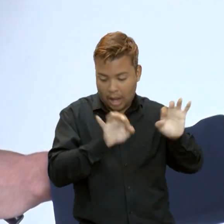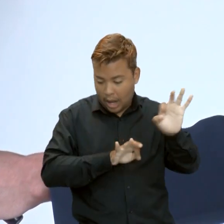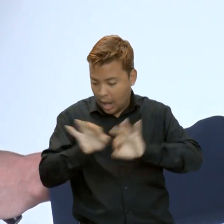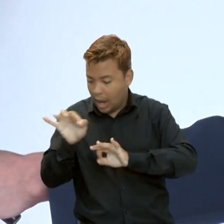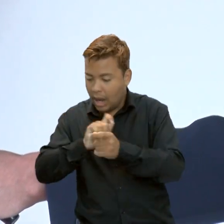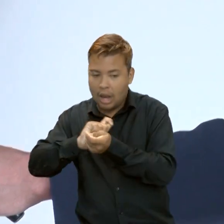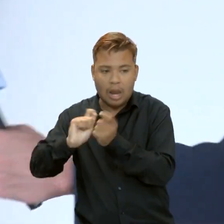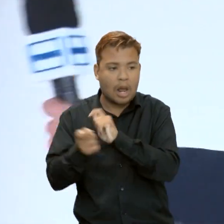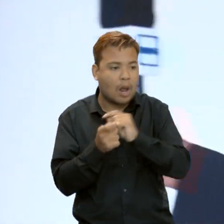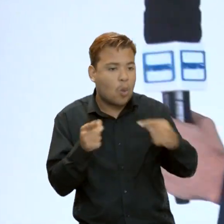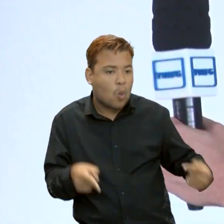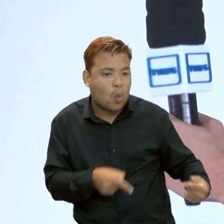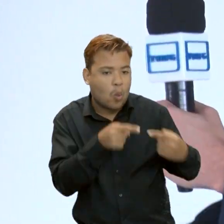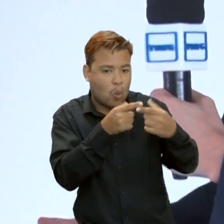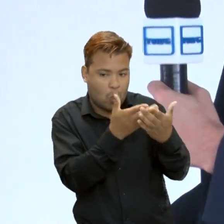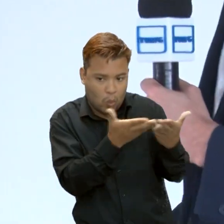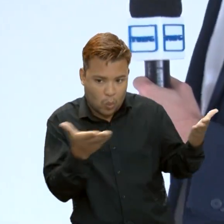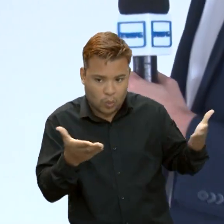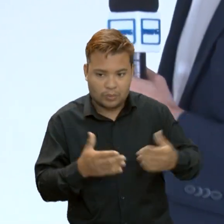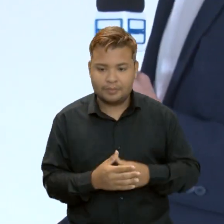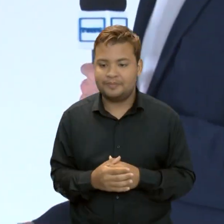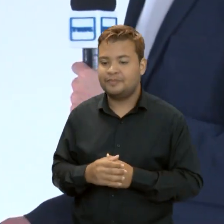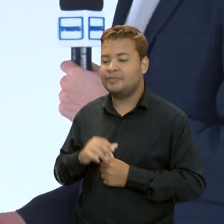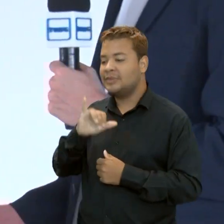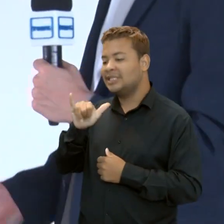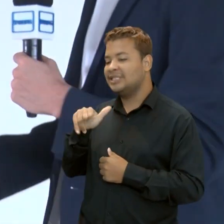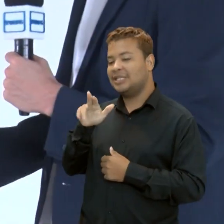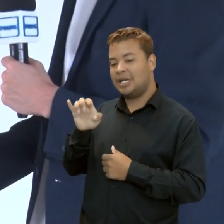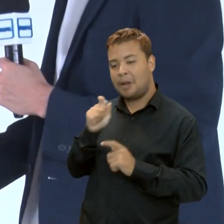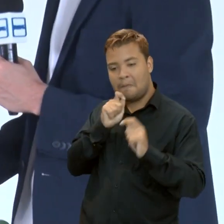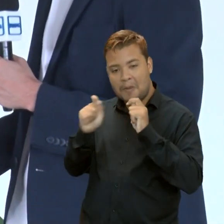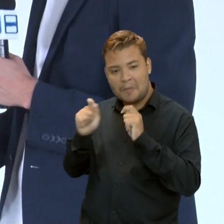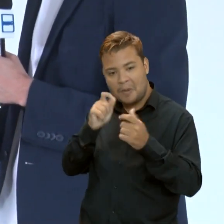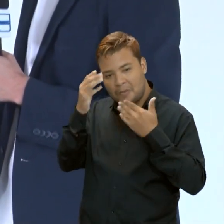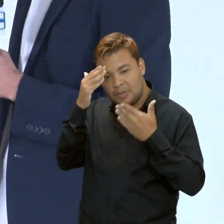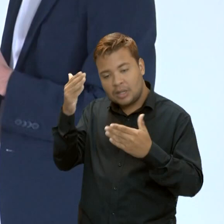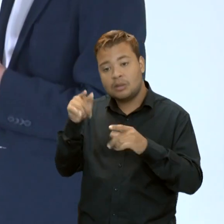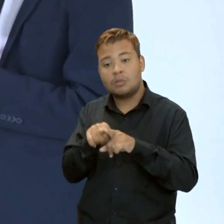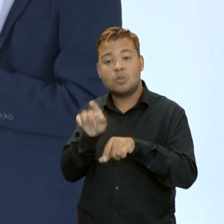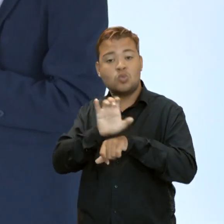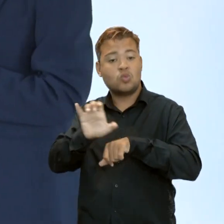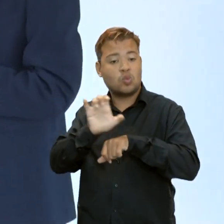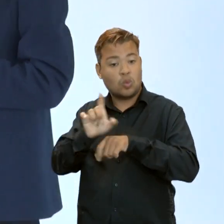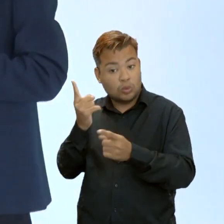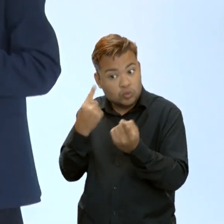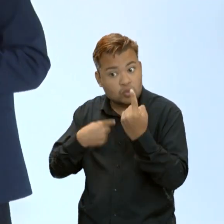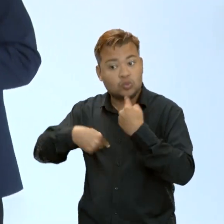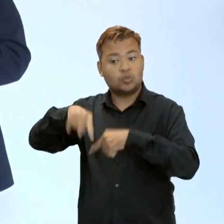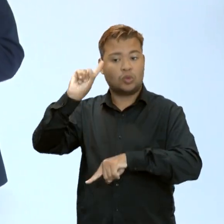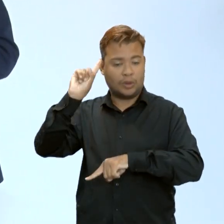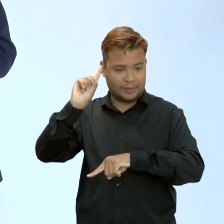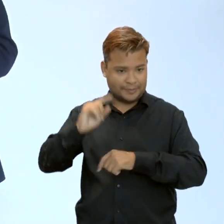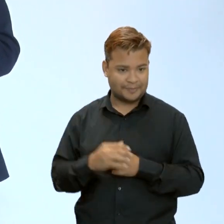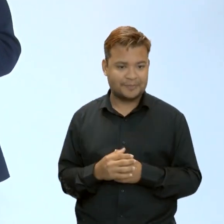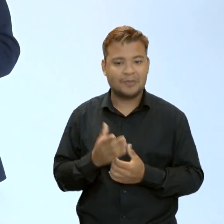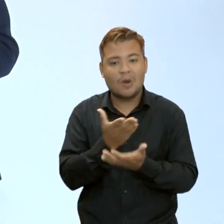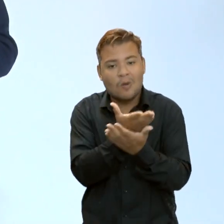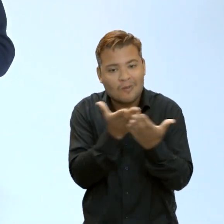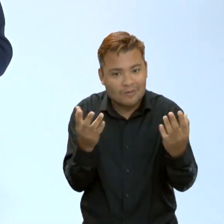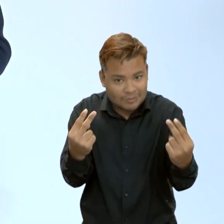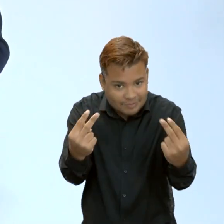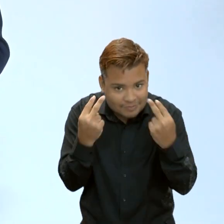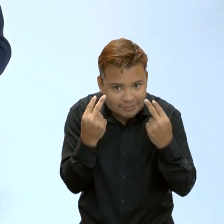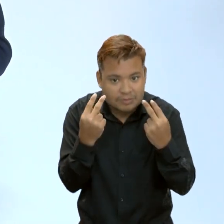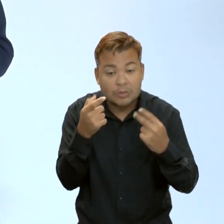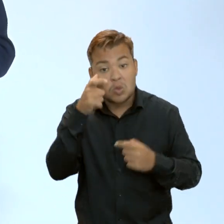dessas realidades Jan Muito obrigado pela entrevista sucesso nos cursos ofertados e para você que nos acompanha se